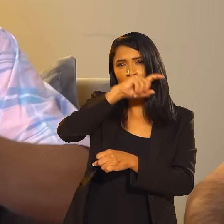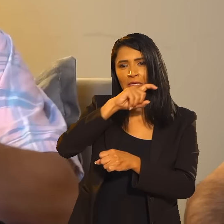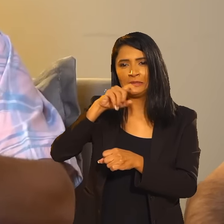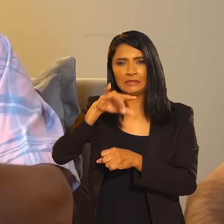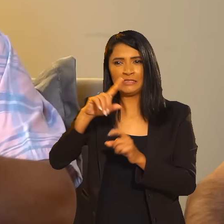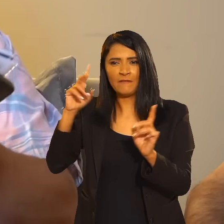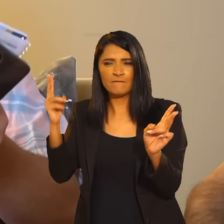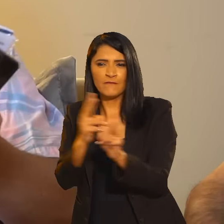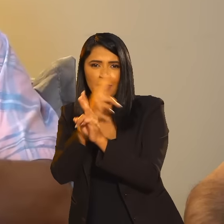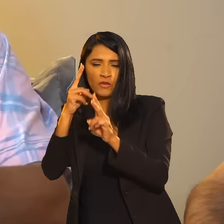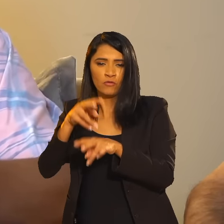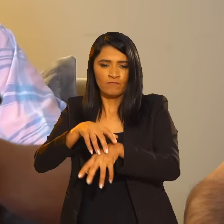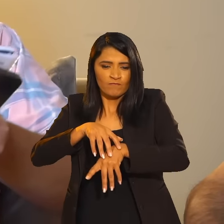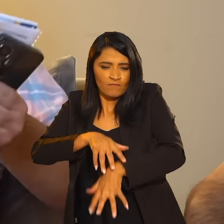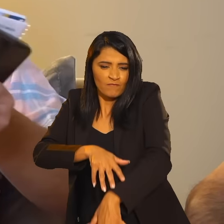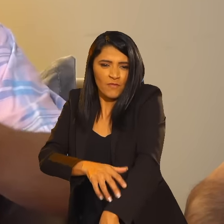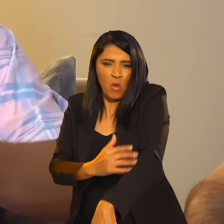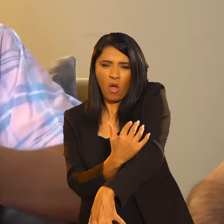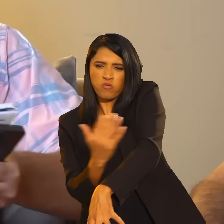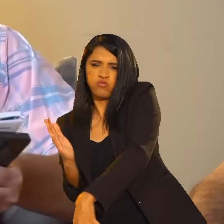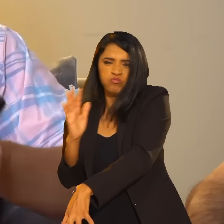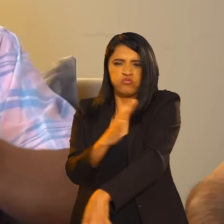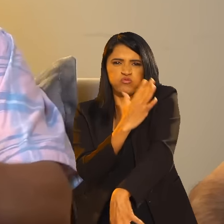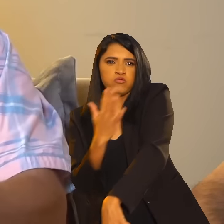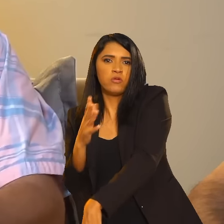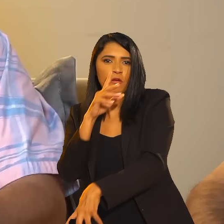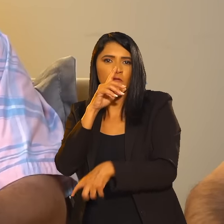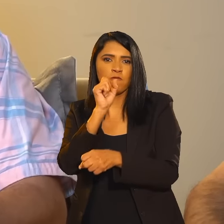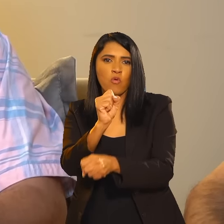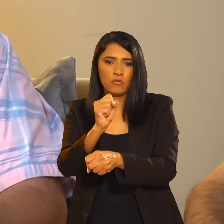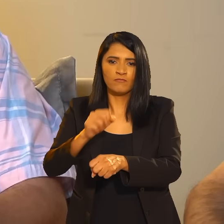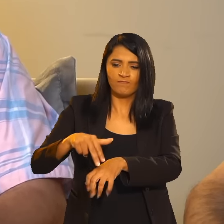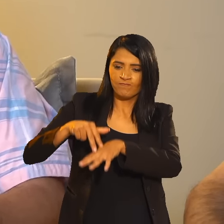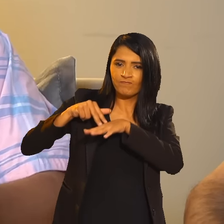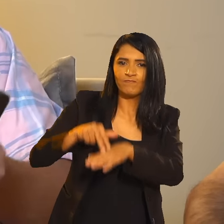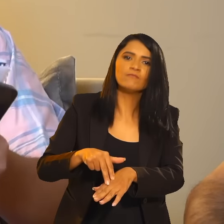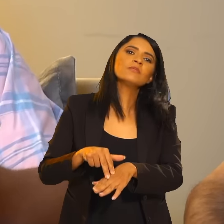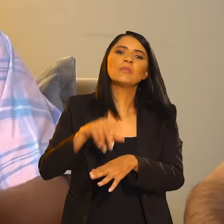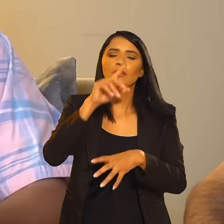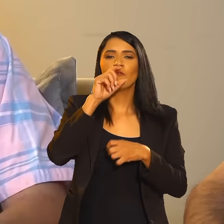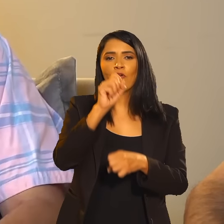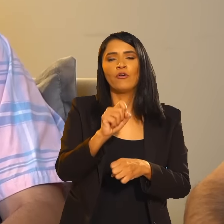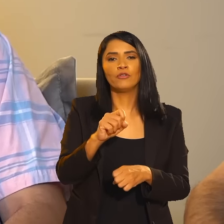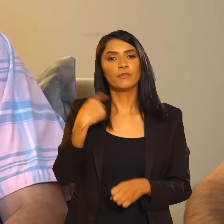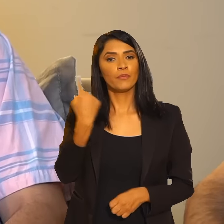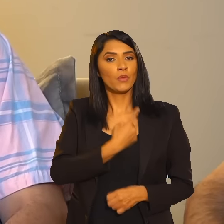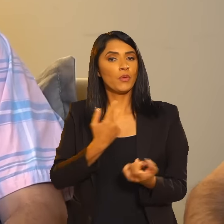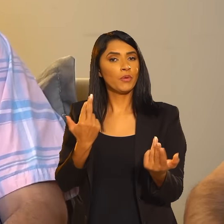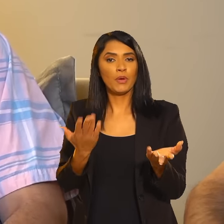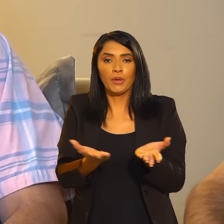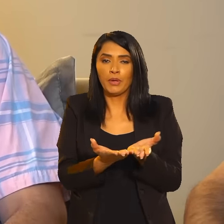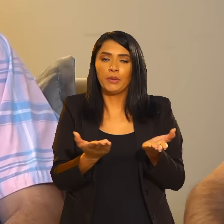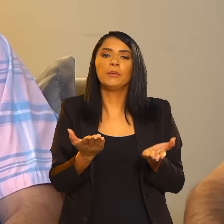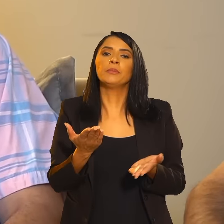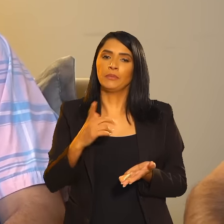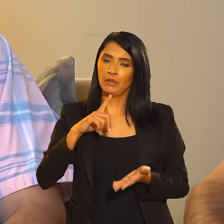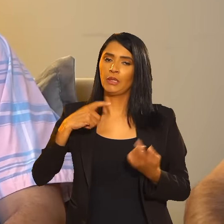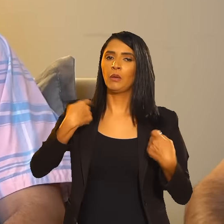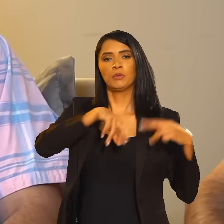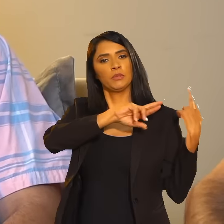pelas ventanias que tem, pelas coisas que acontecem, ela ainda continua ali firme, forte. E nós, como cristãos,